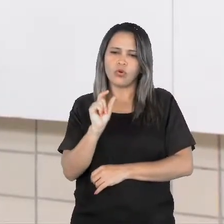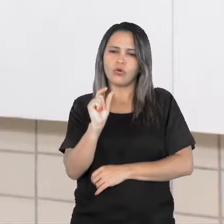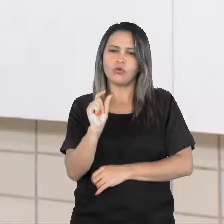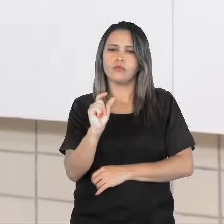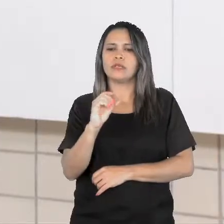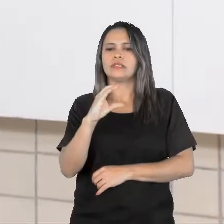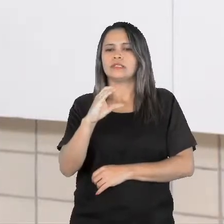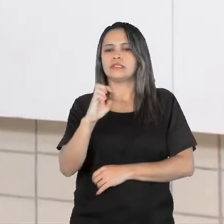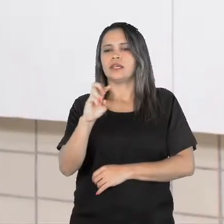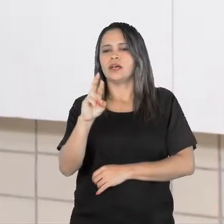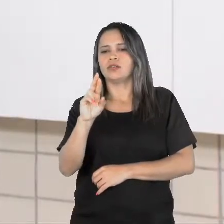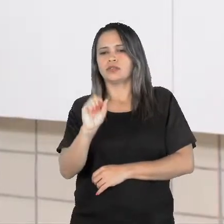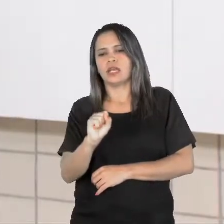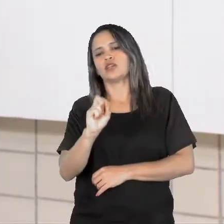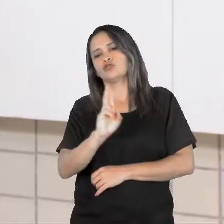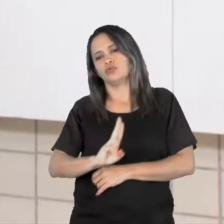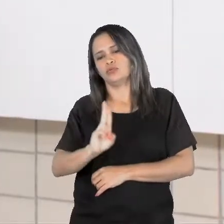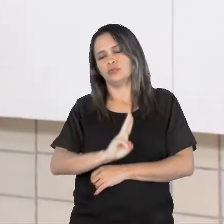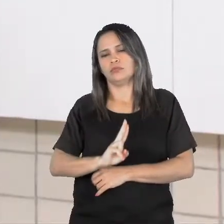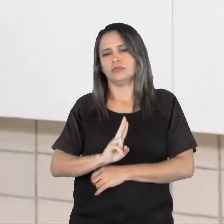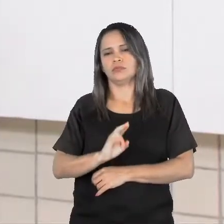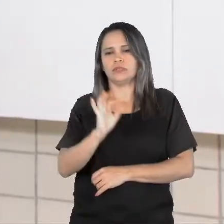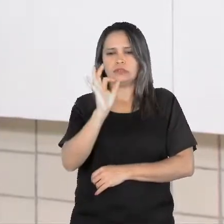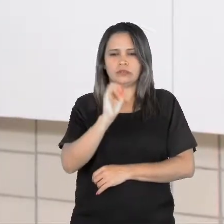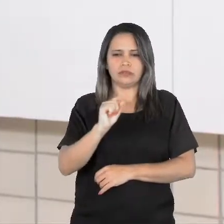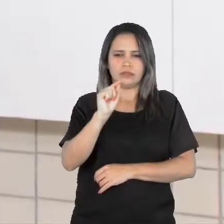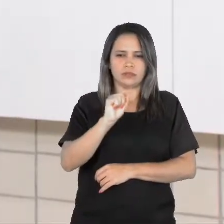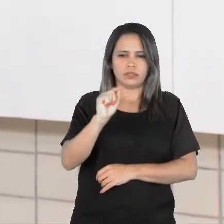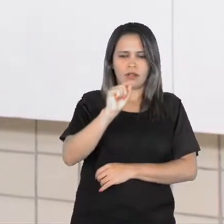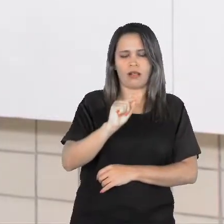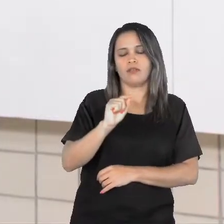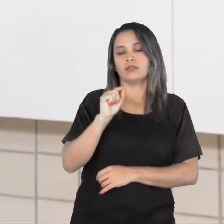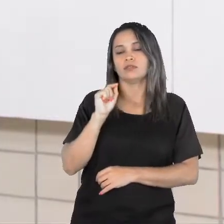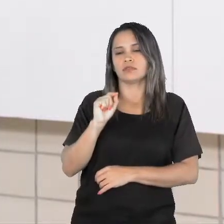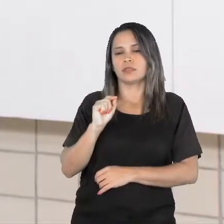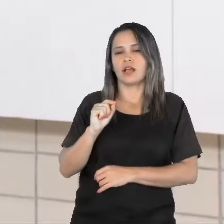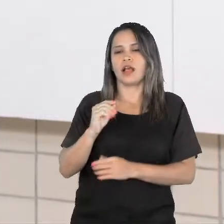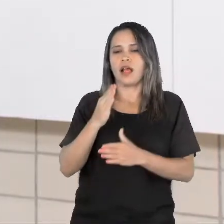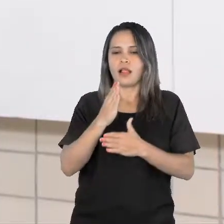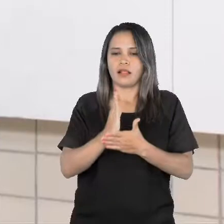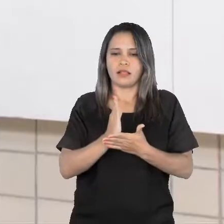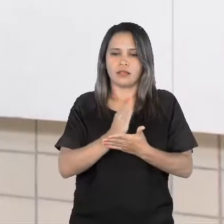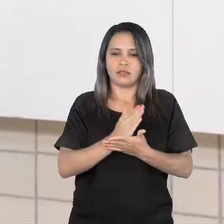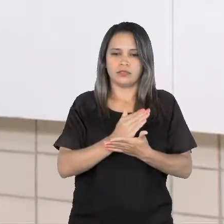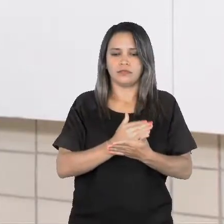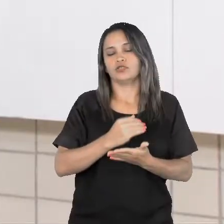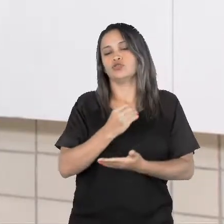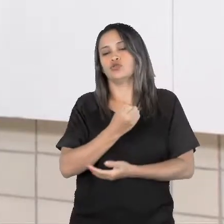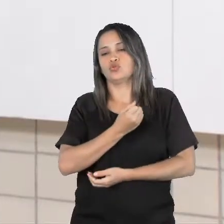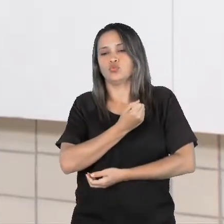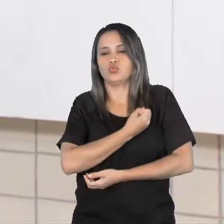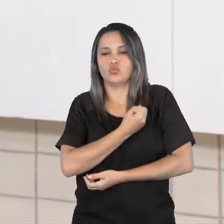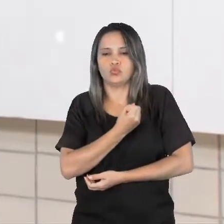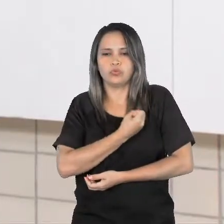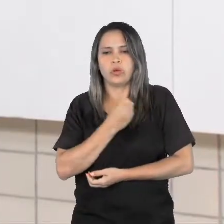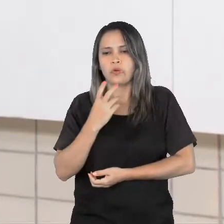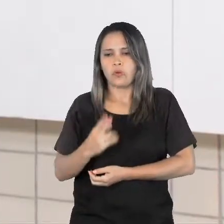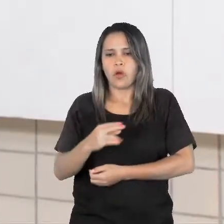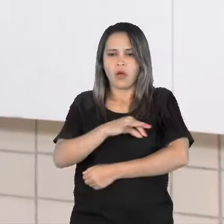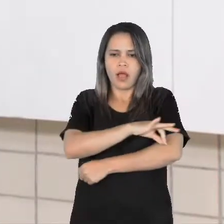nós utilizamos. Os graus Celsius, na escala Celsius, ela é dividida em números como numa